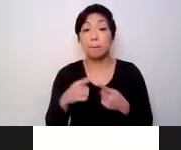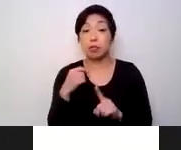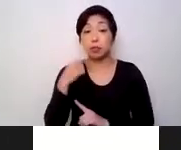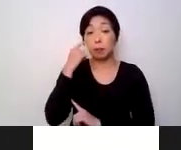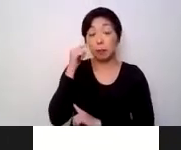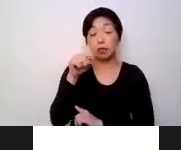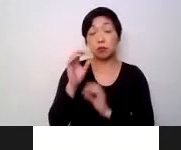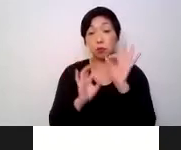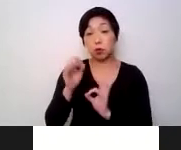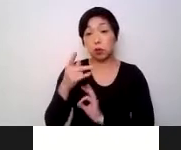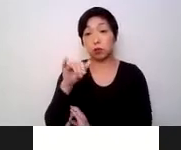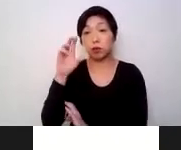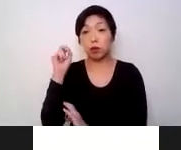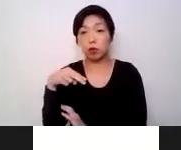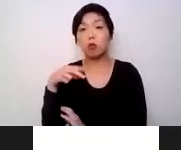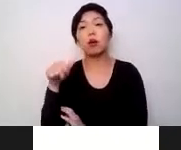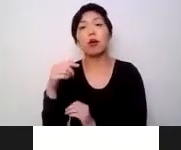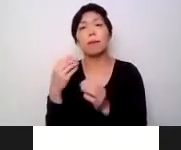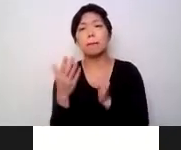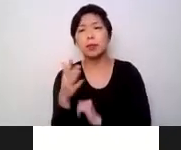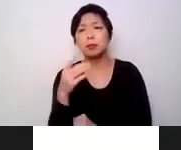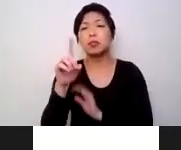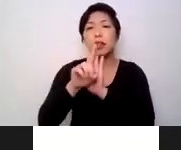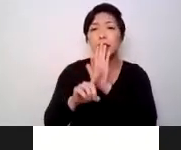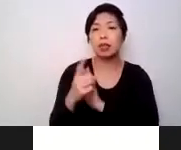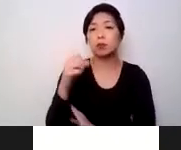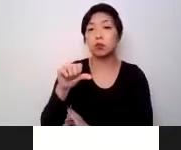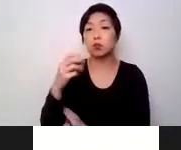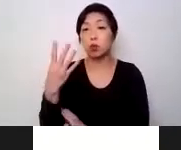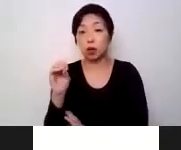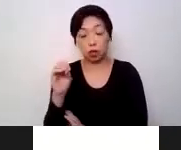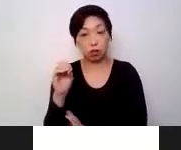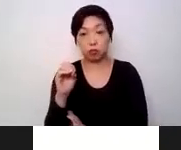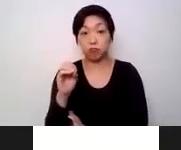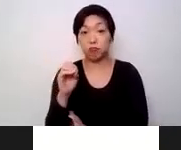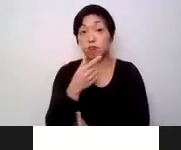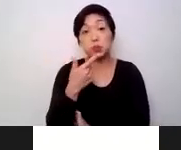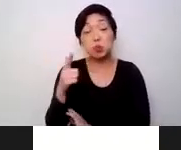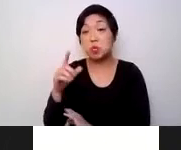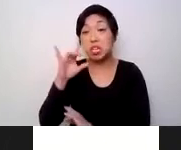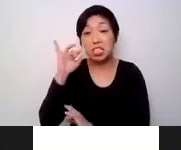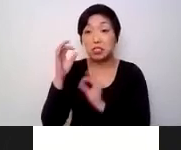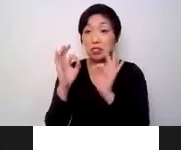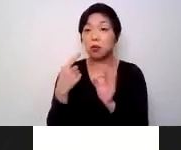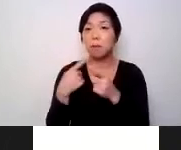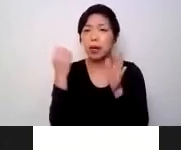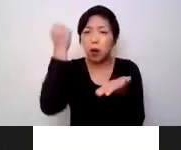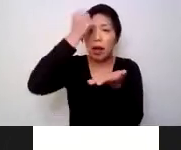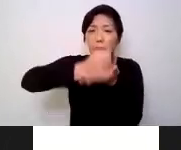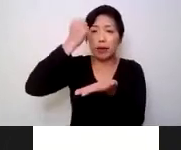seja da década de 40 por conta do carimbo que está na prancha não tem data nenhuma mas pelo carimbo e pelos estudos de algumas